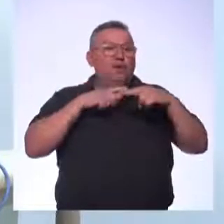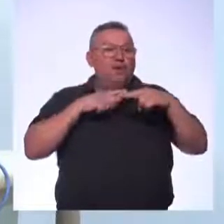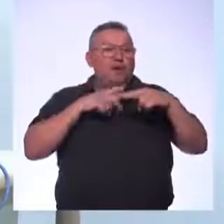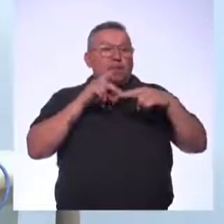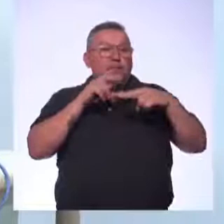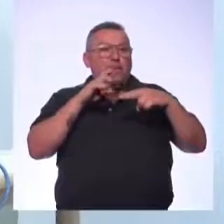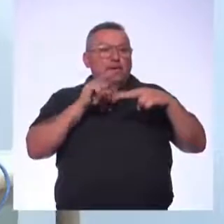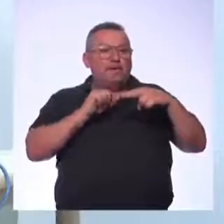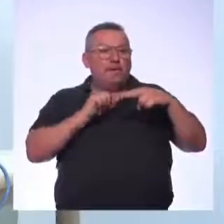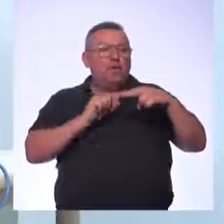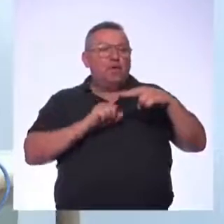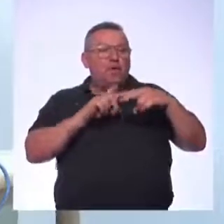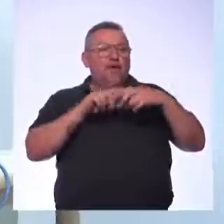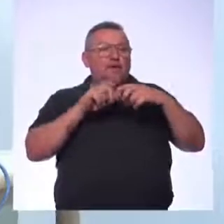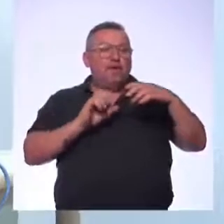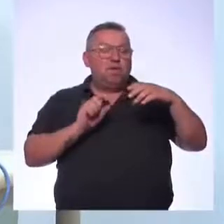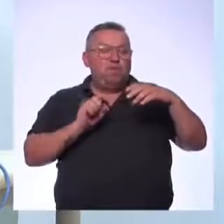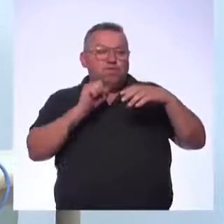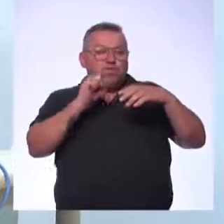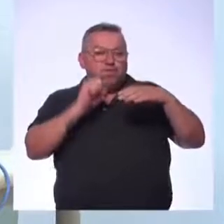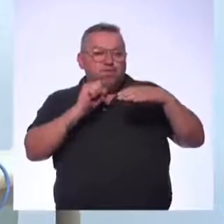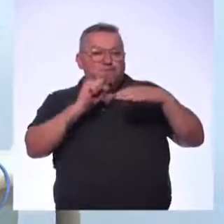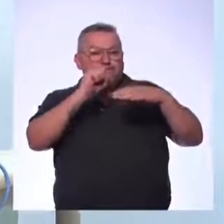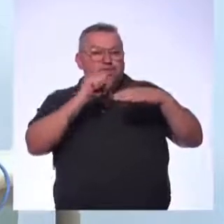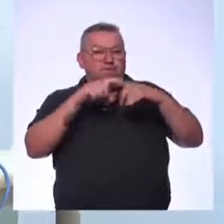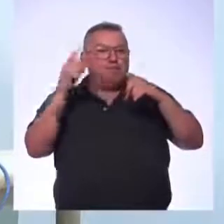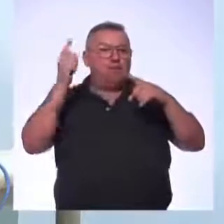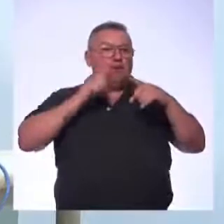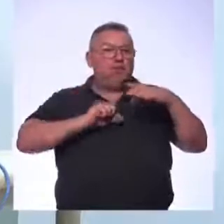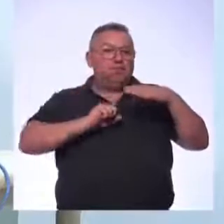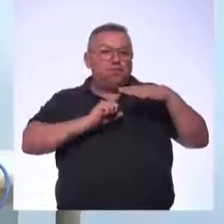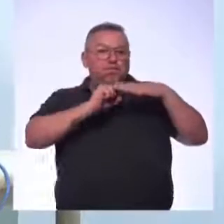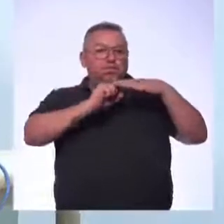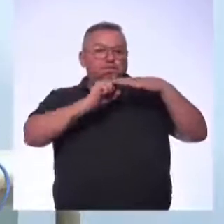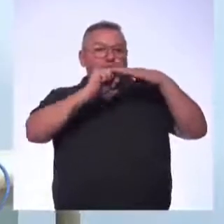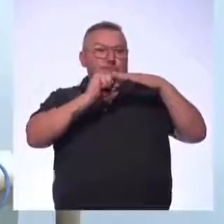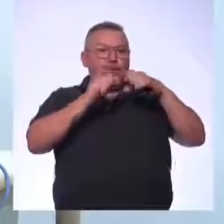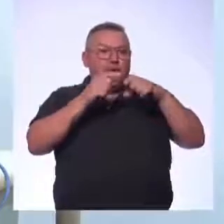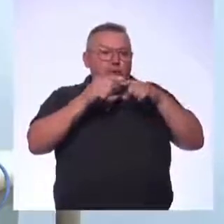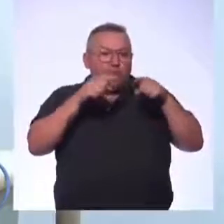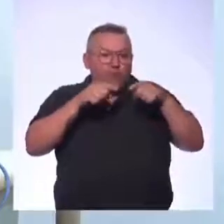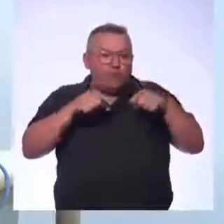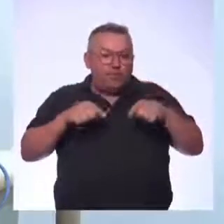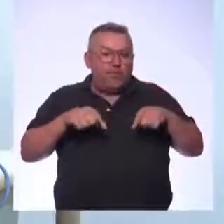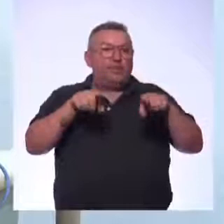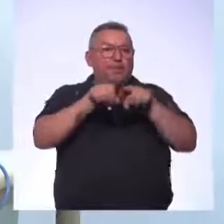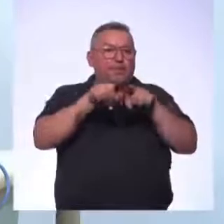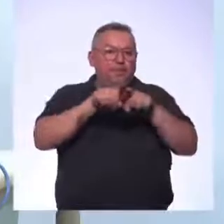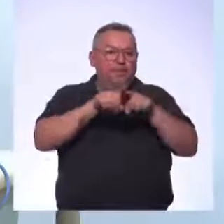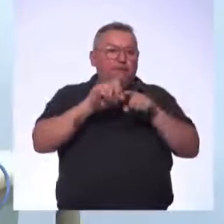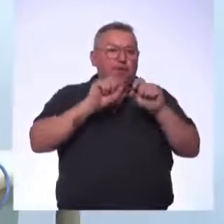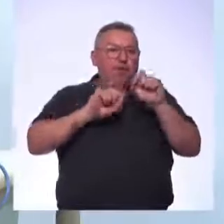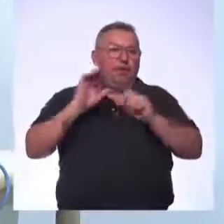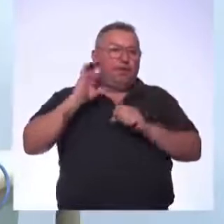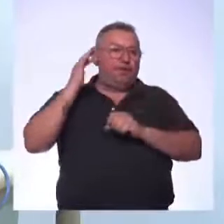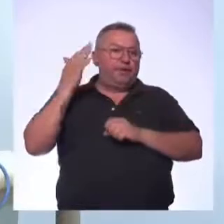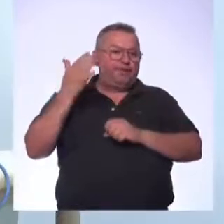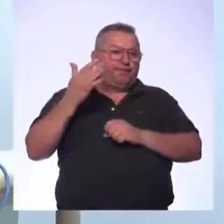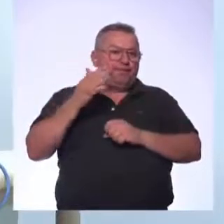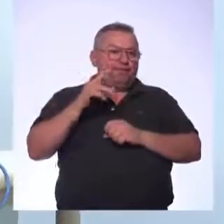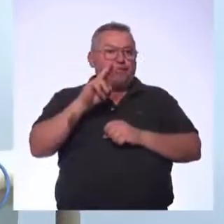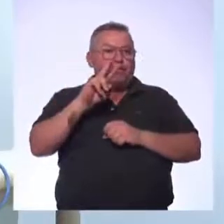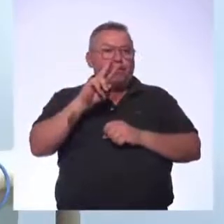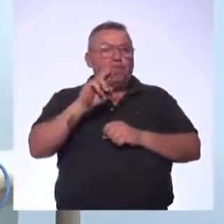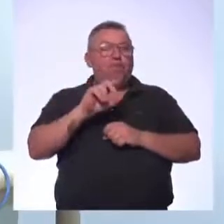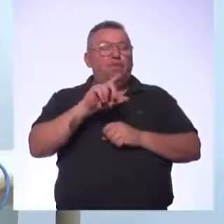na litosfera, ele vai pressionando, então ele vai fazendo com que apareçam as fissuras, as fraturas, e aí ocasiona o